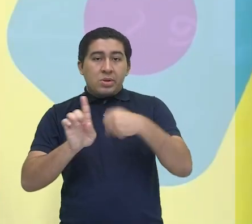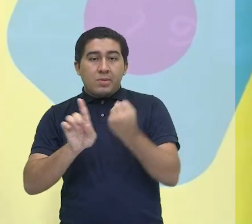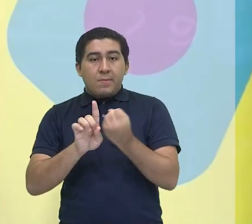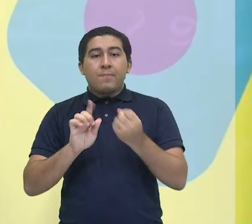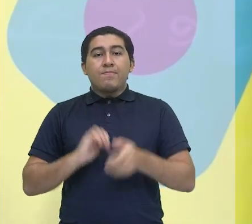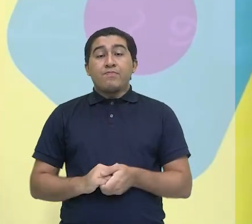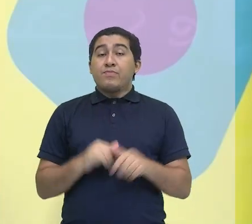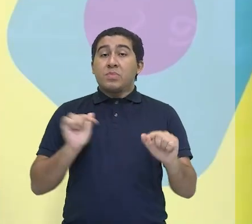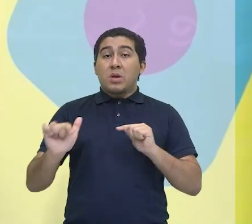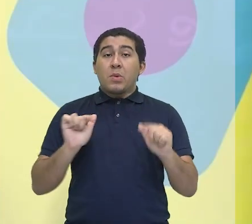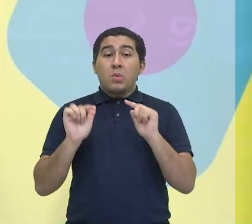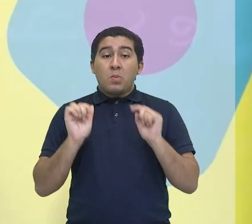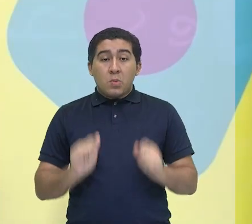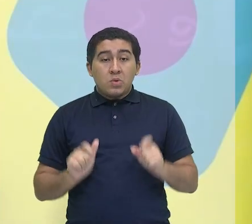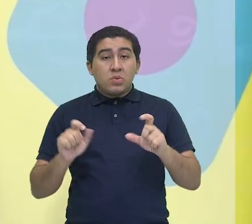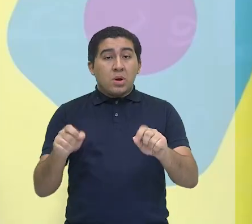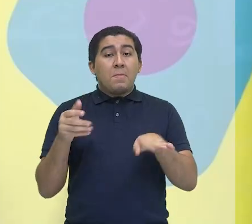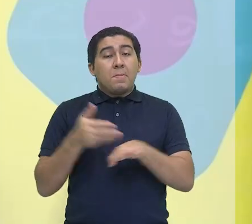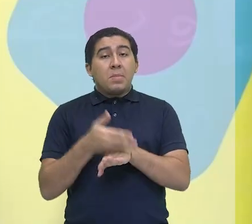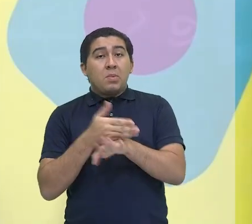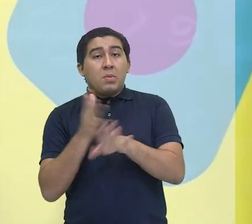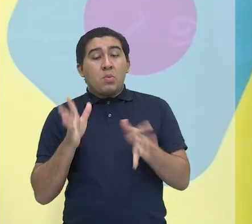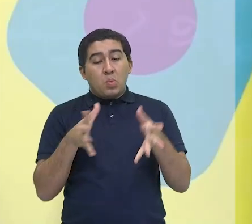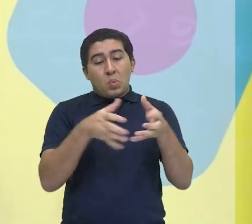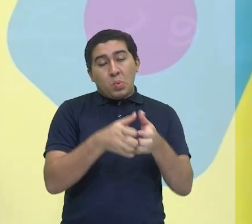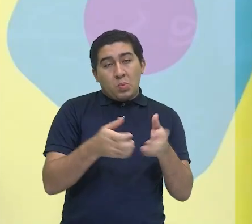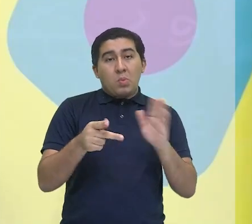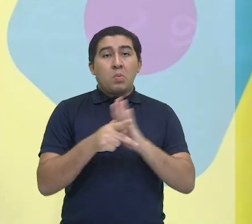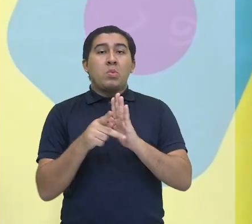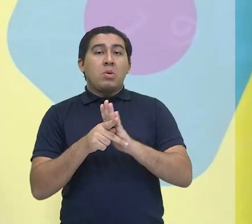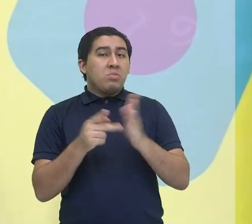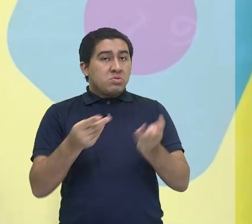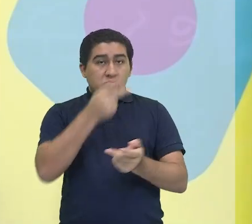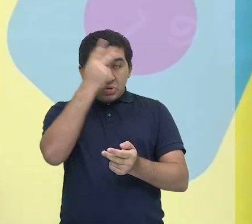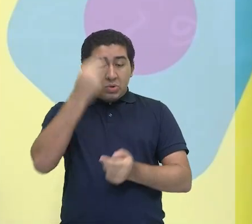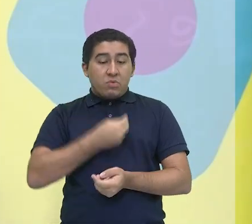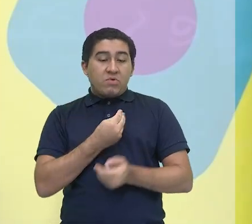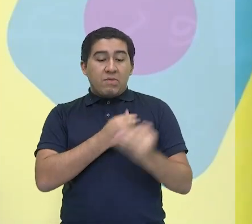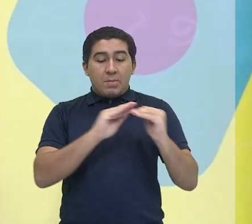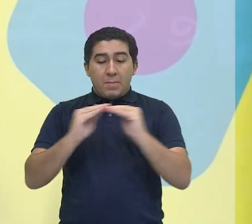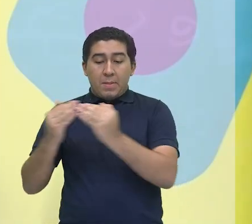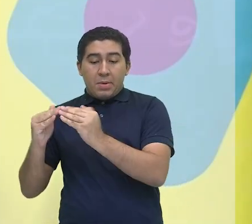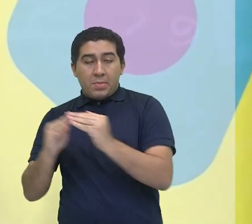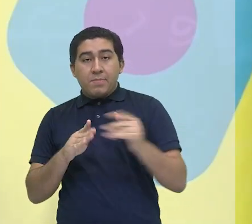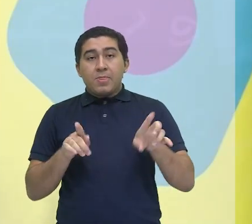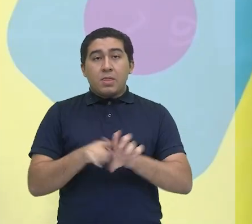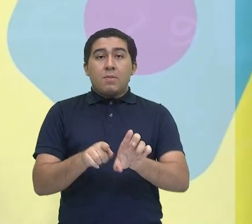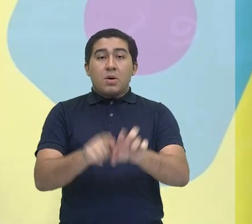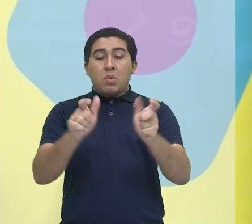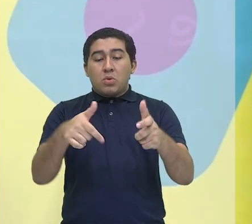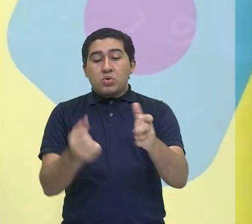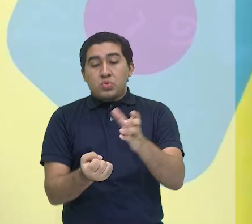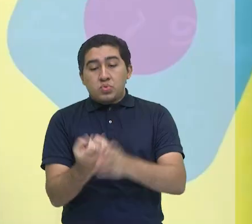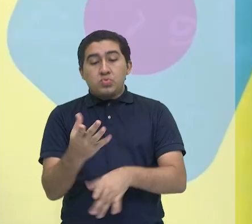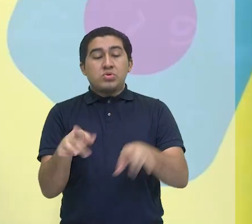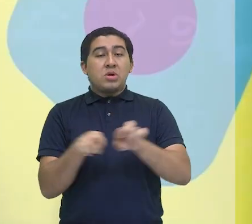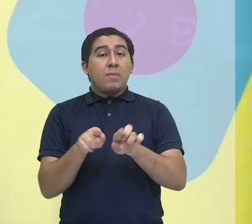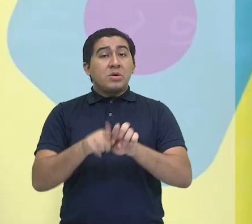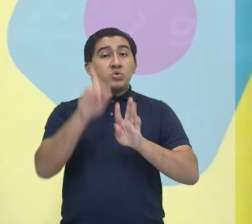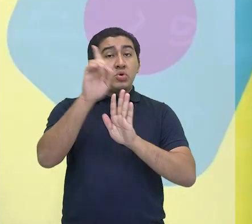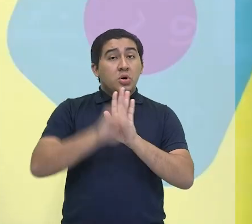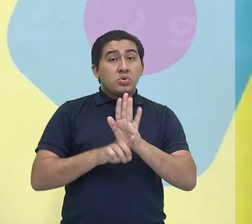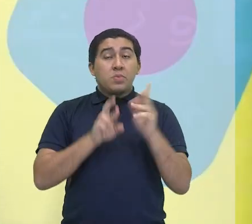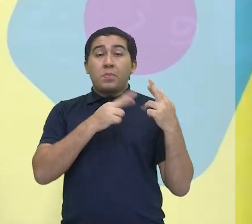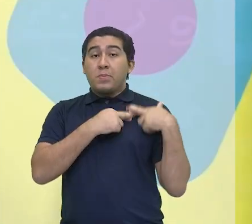fazem parte da cadeia produtiva, da periferia. Nesse ambiente, ali nascem também direitos e deveres